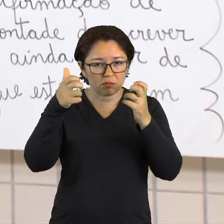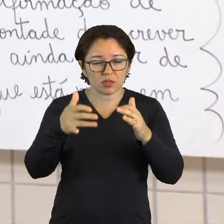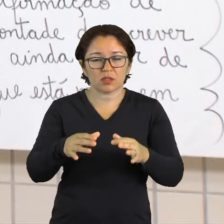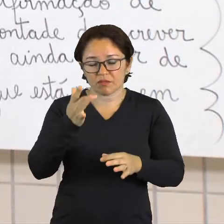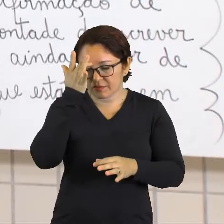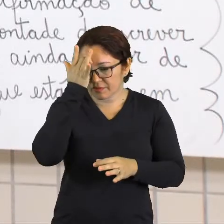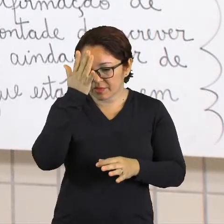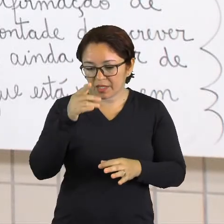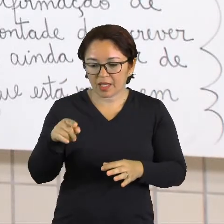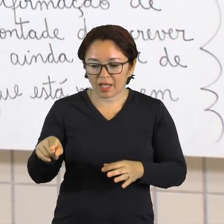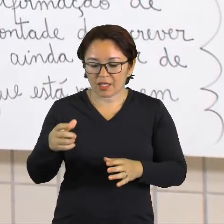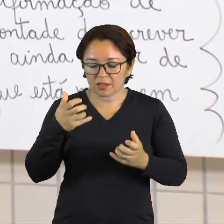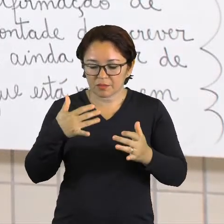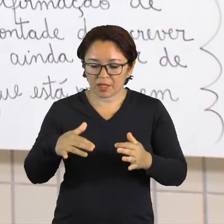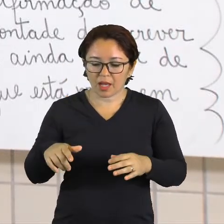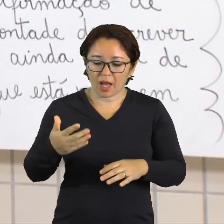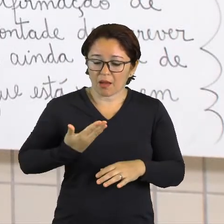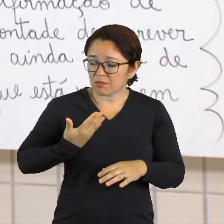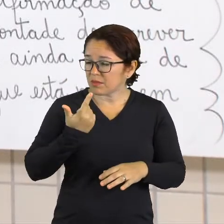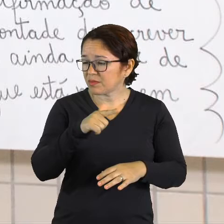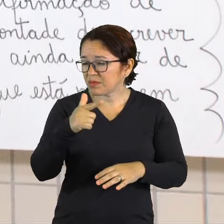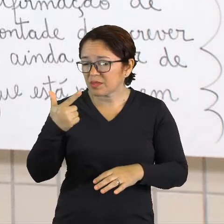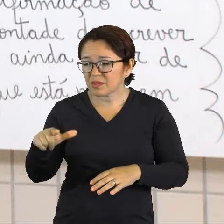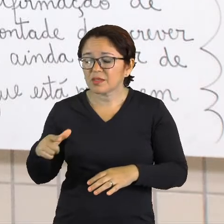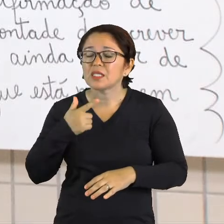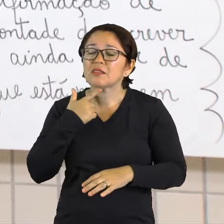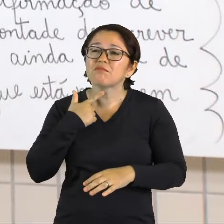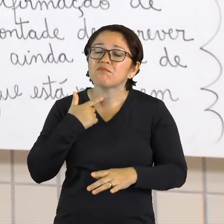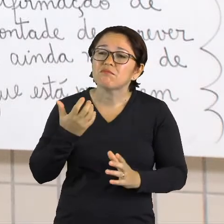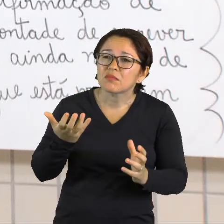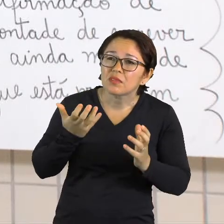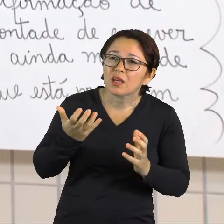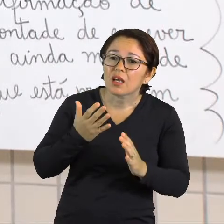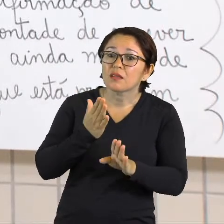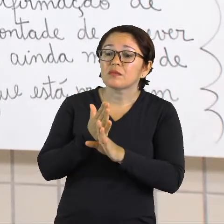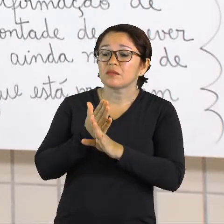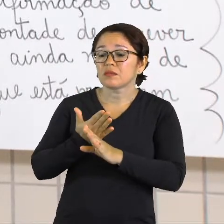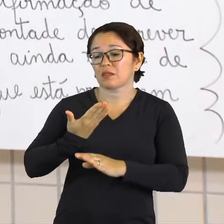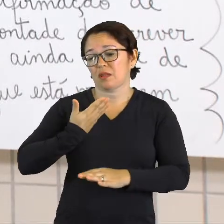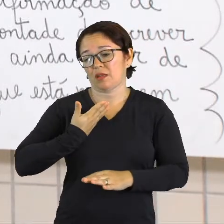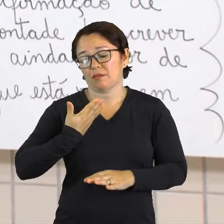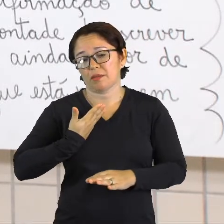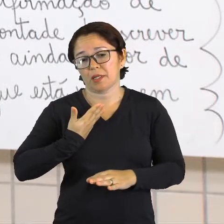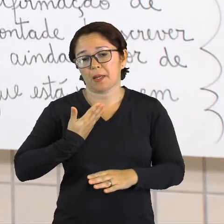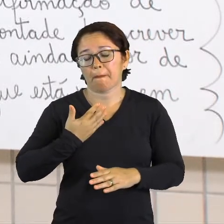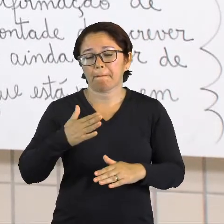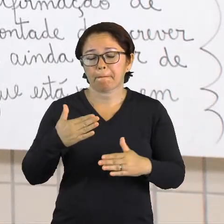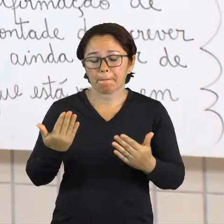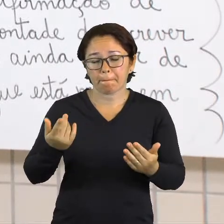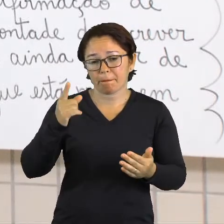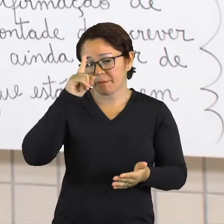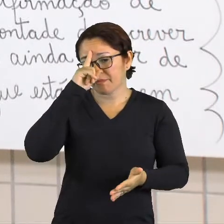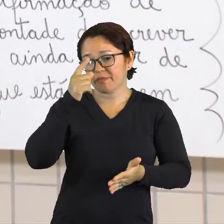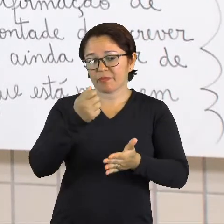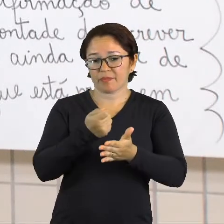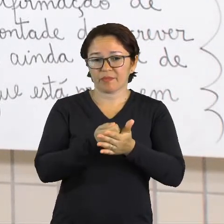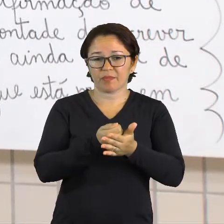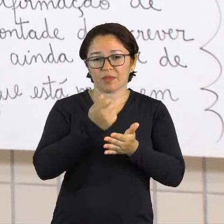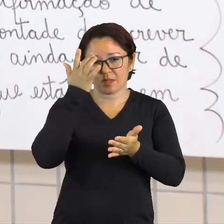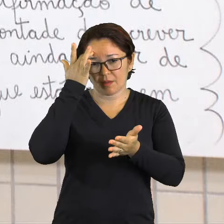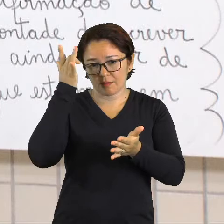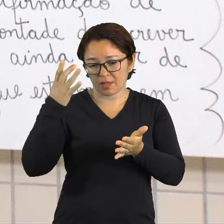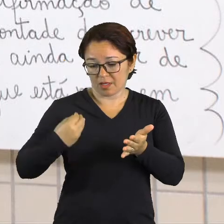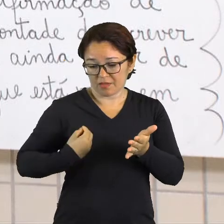uma garota que não tem amigos, que ela tem essa vontade de ter amigos e que ela estava escrevendo um diário para esse